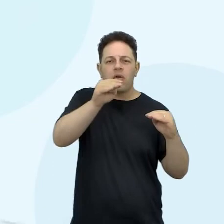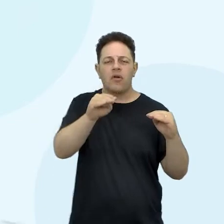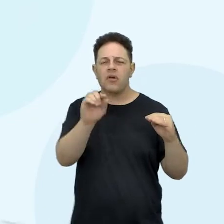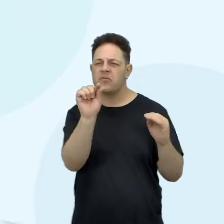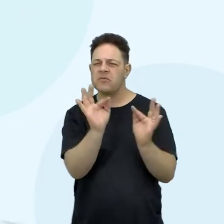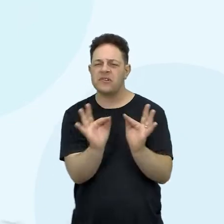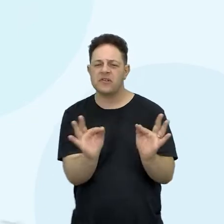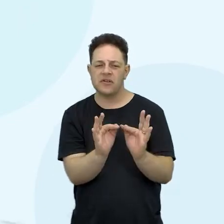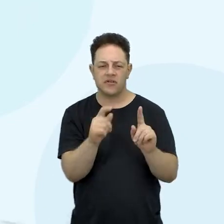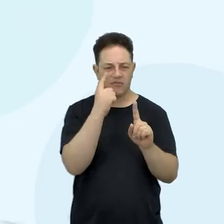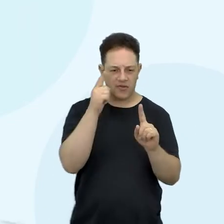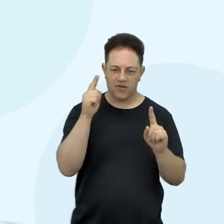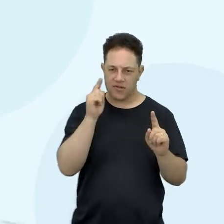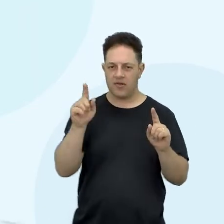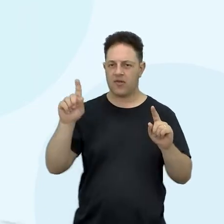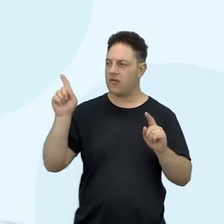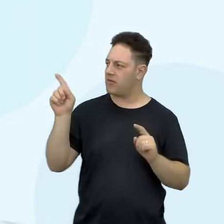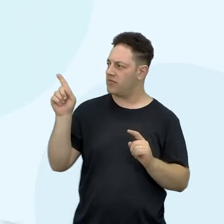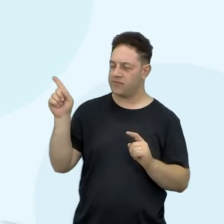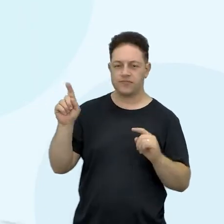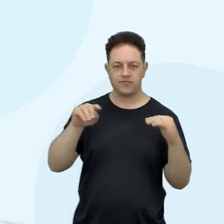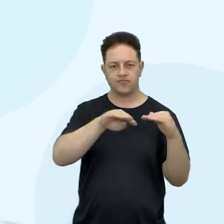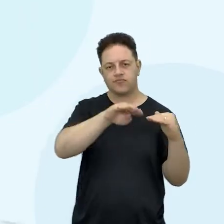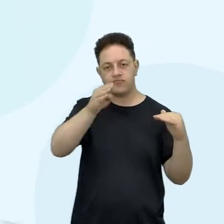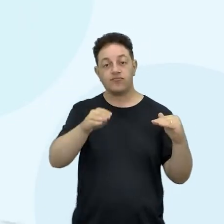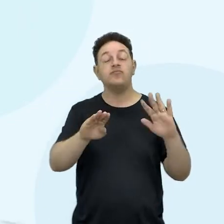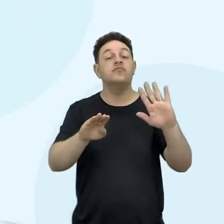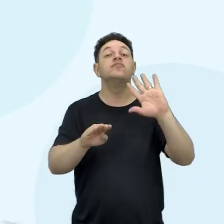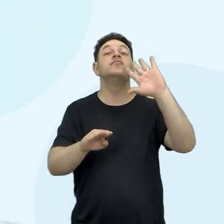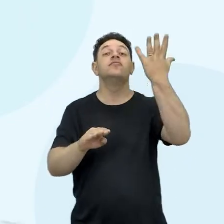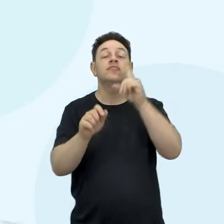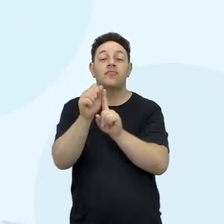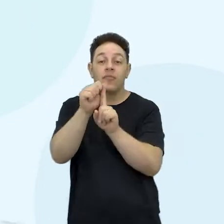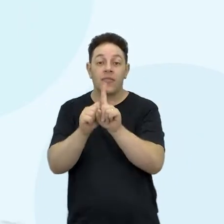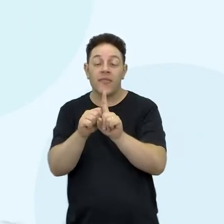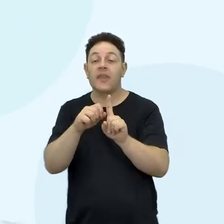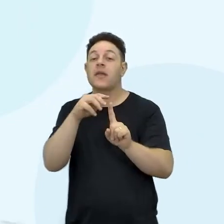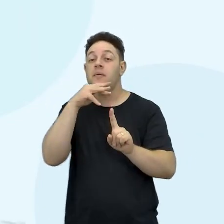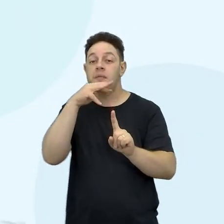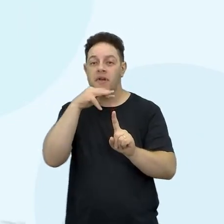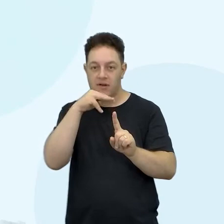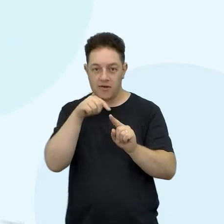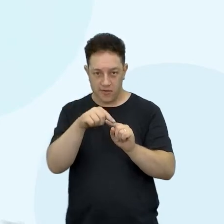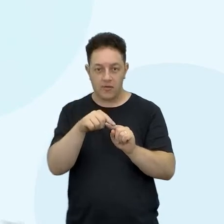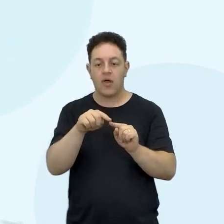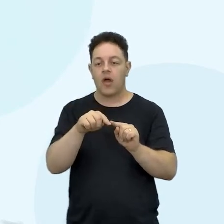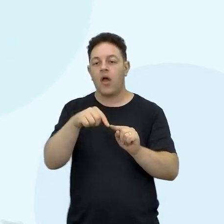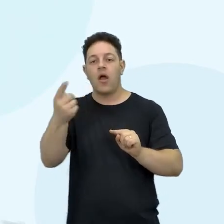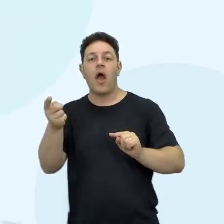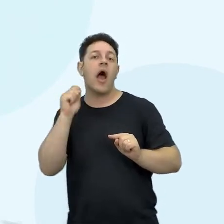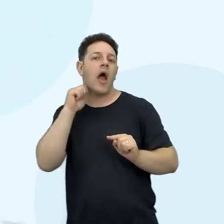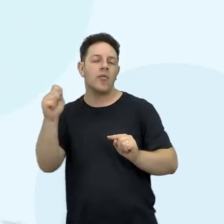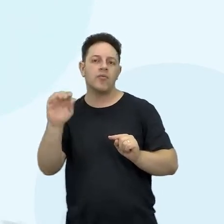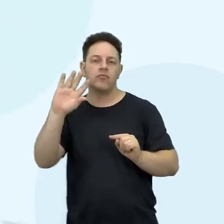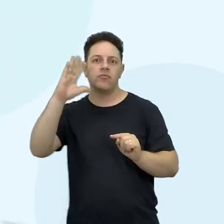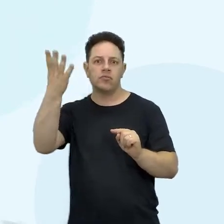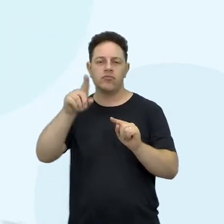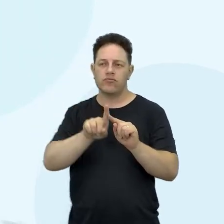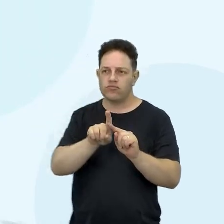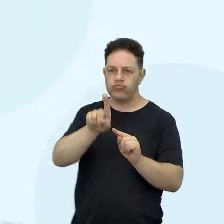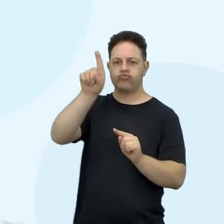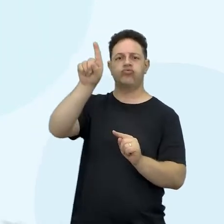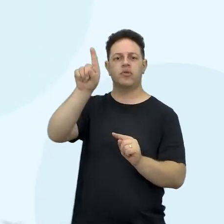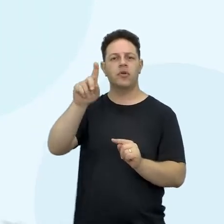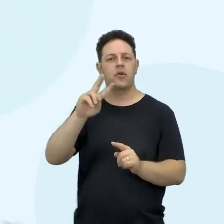né, entre um mês e outro. Só que quando chegou no mês de março para abril, houve um aumento aí de